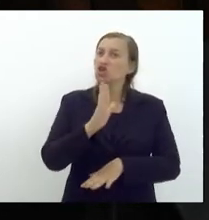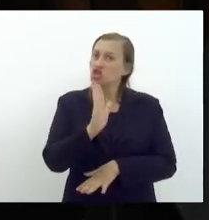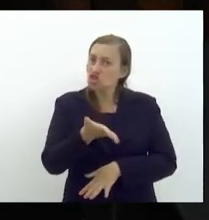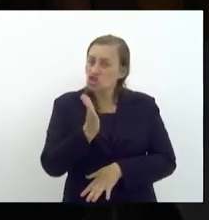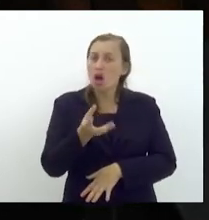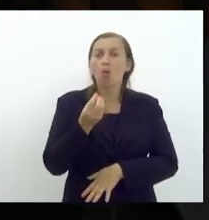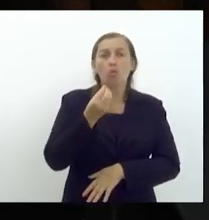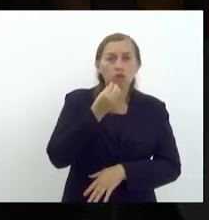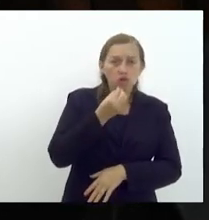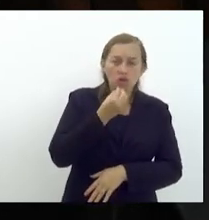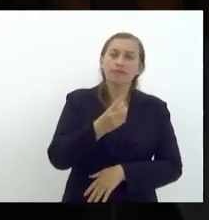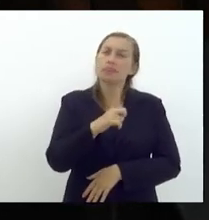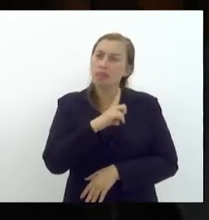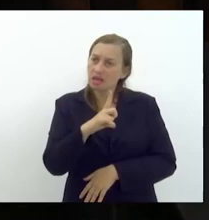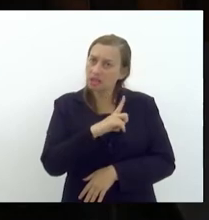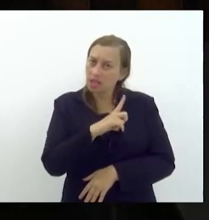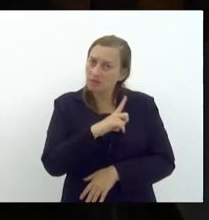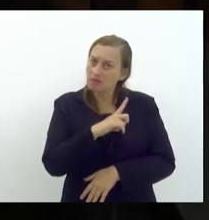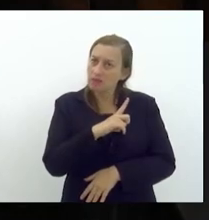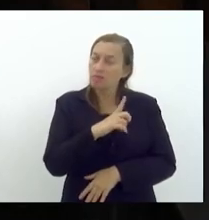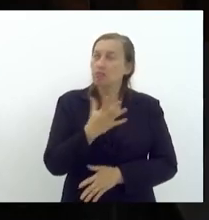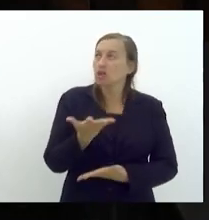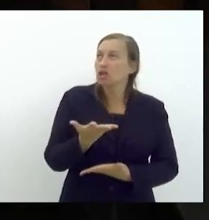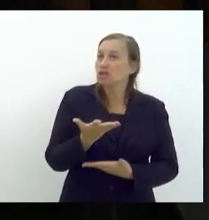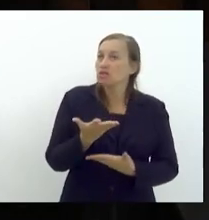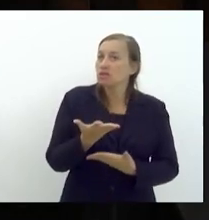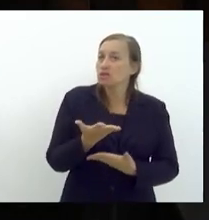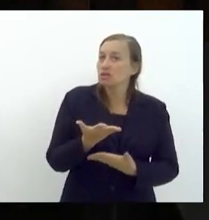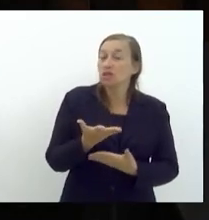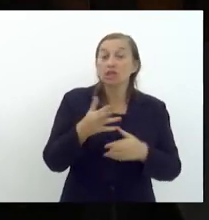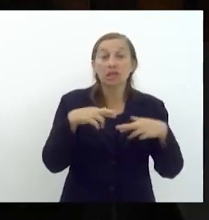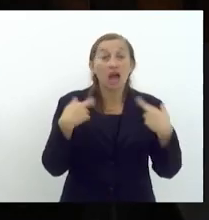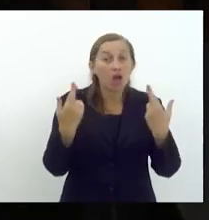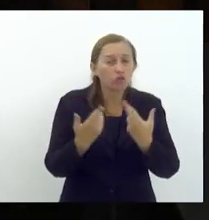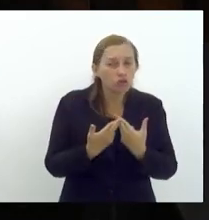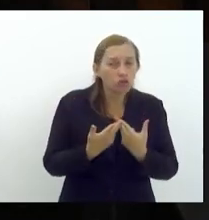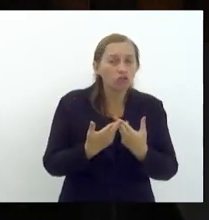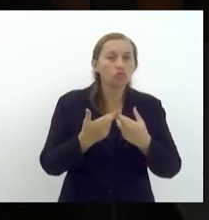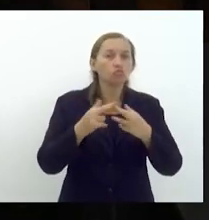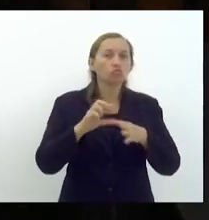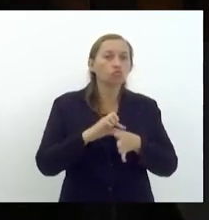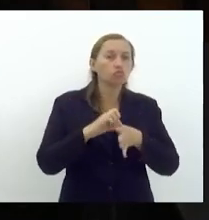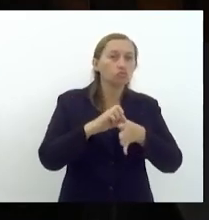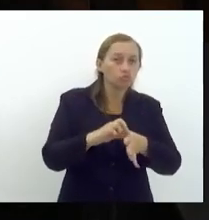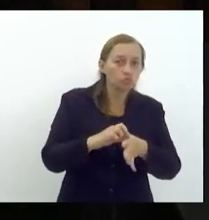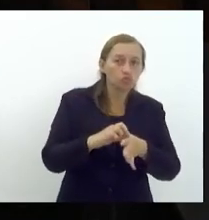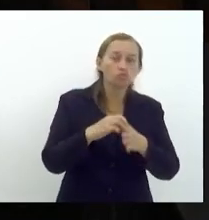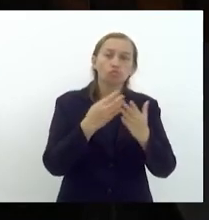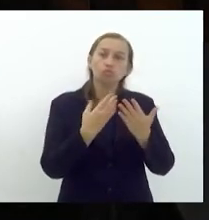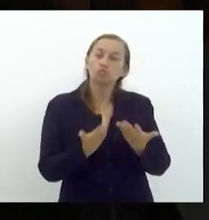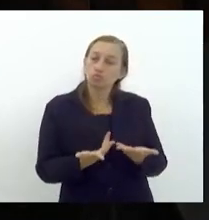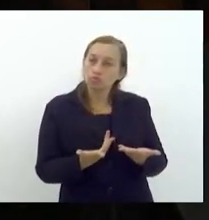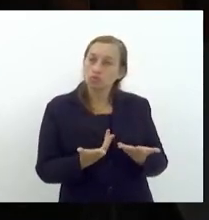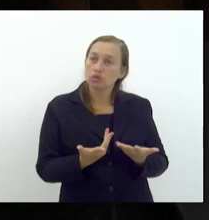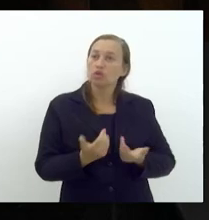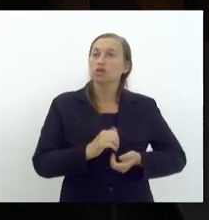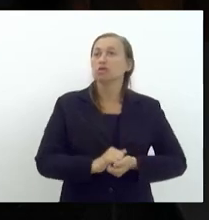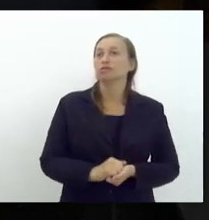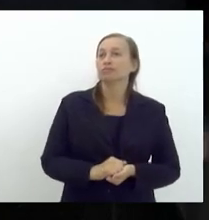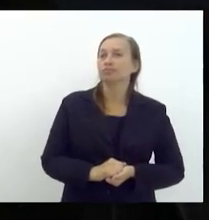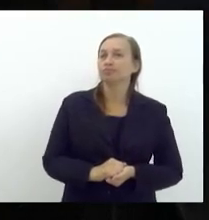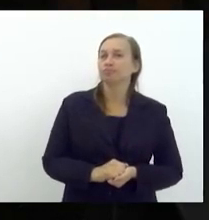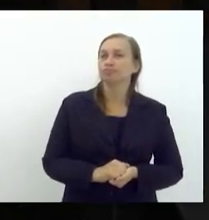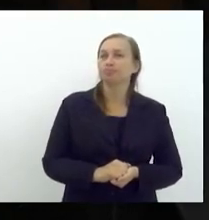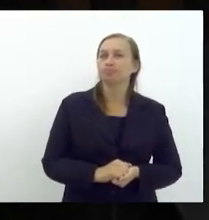tive a oportunidade de fazer na reunião do colégio de líderes e fiquei inclusive